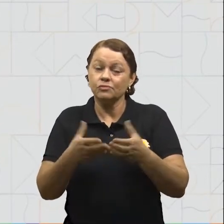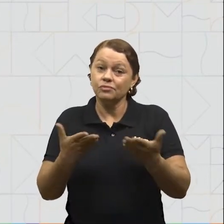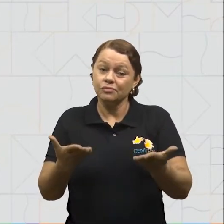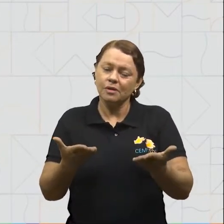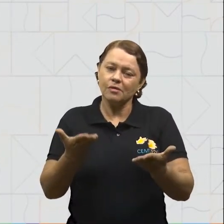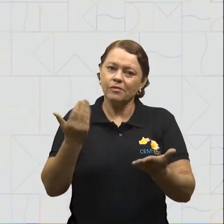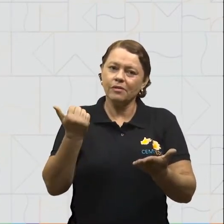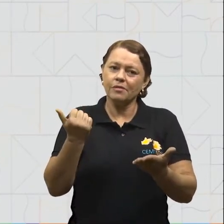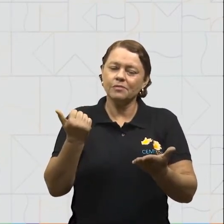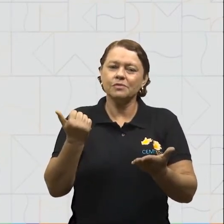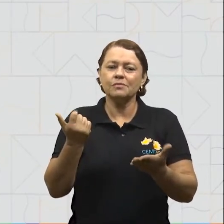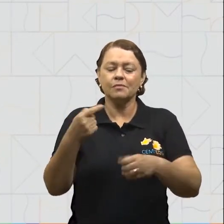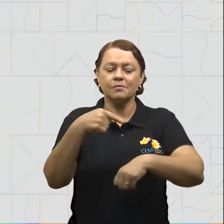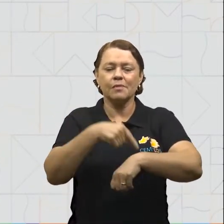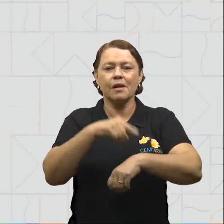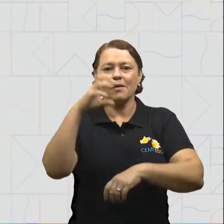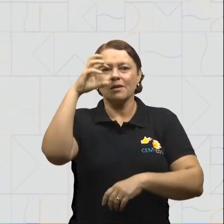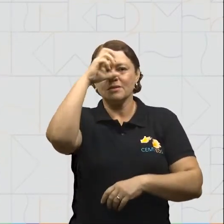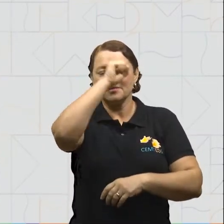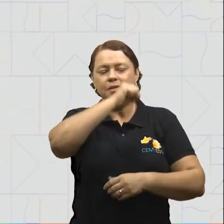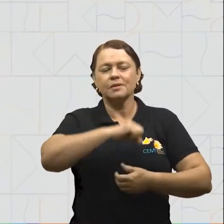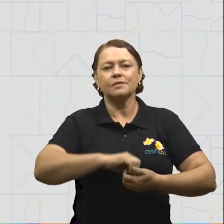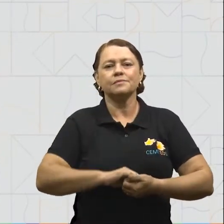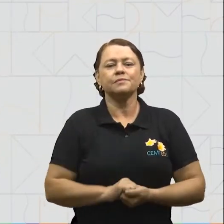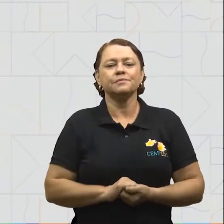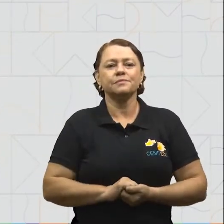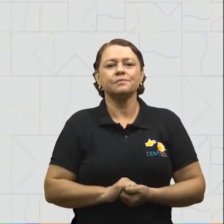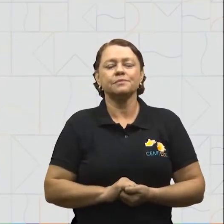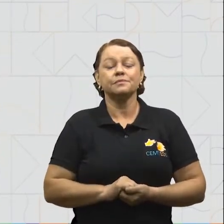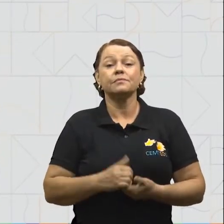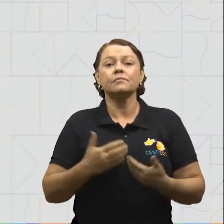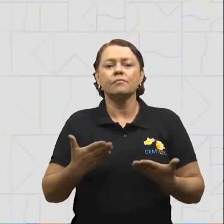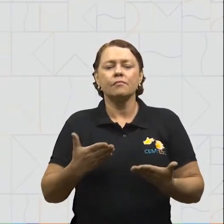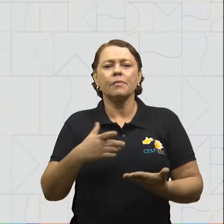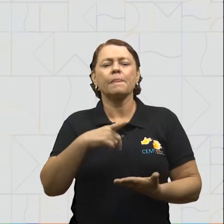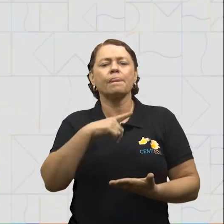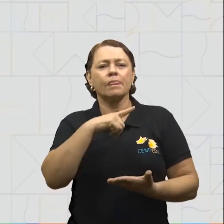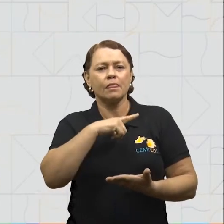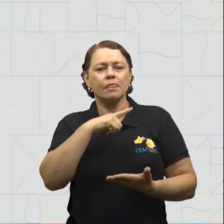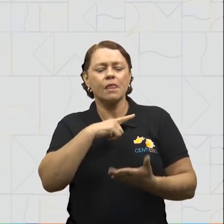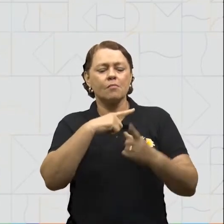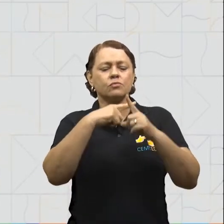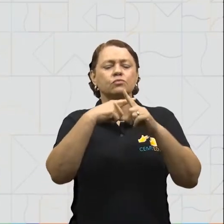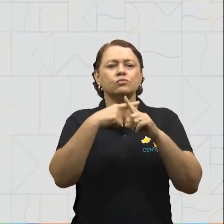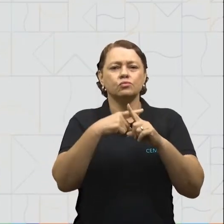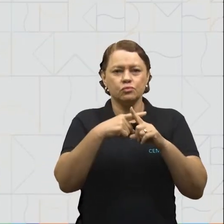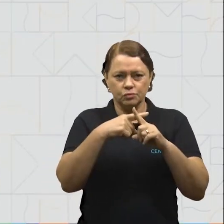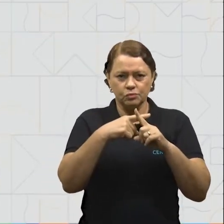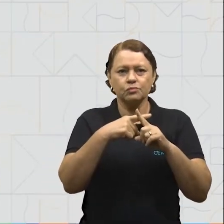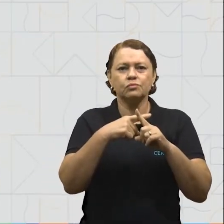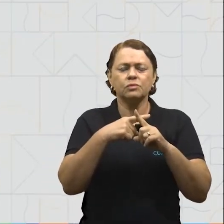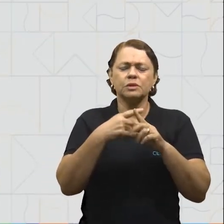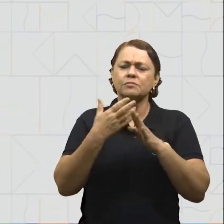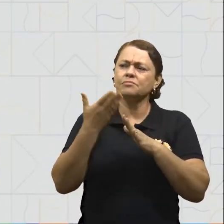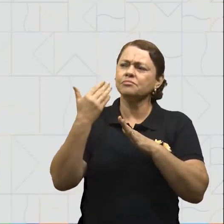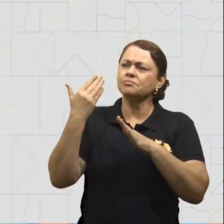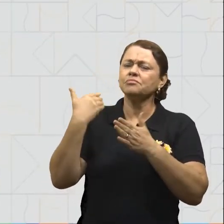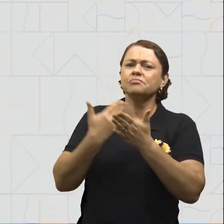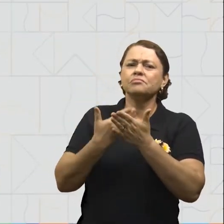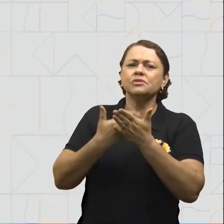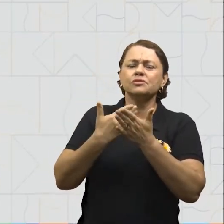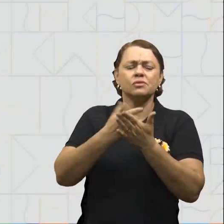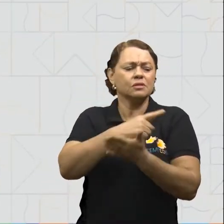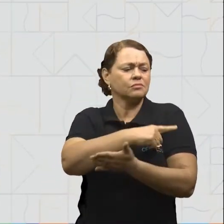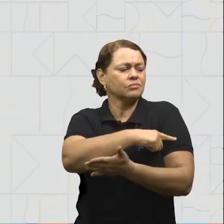vamos lá para a nossa Hora de Aprender bom vemos multiplicações desde os nossos primeiros